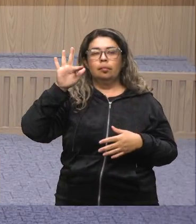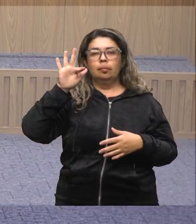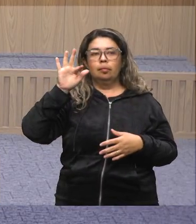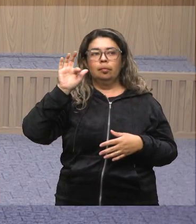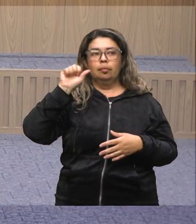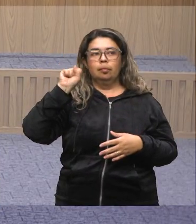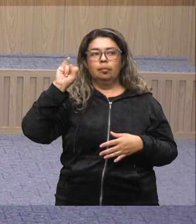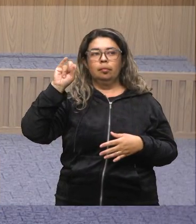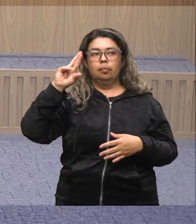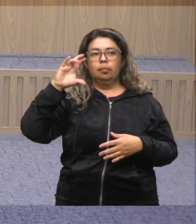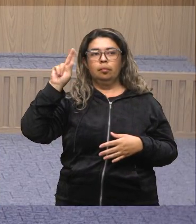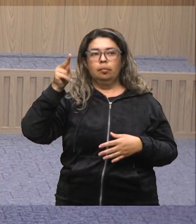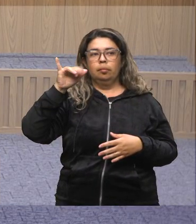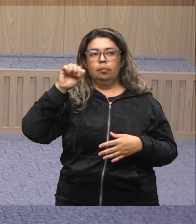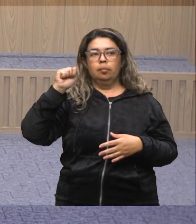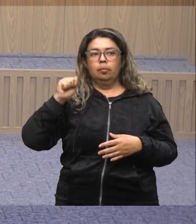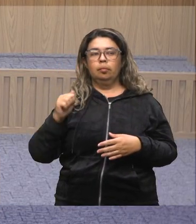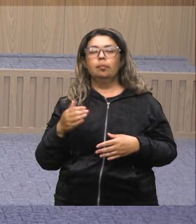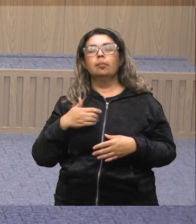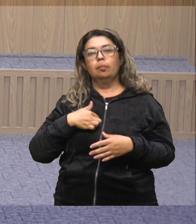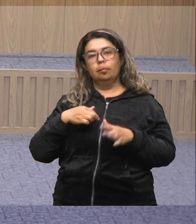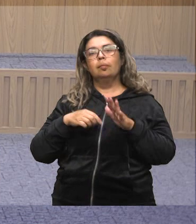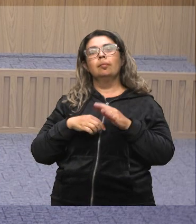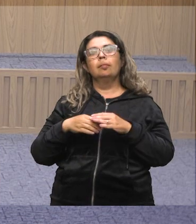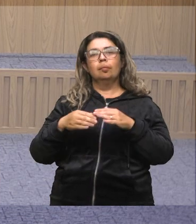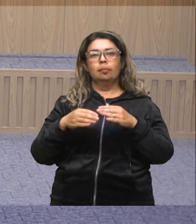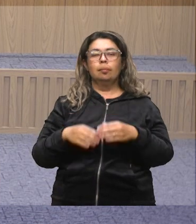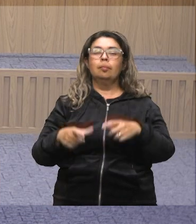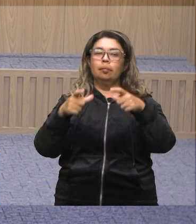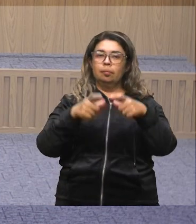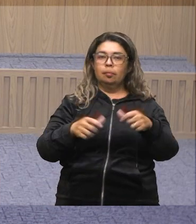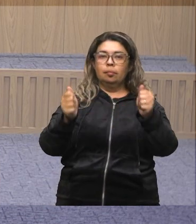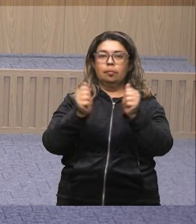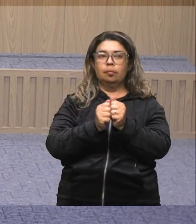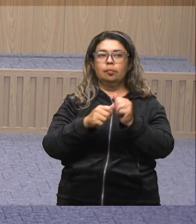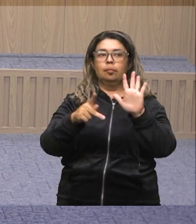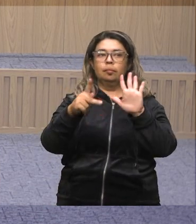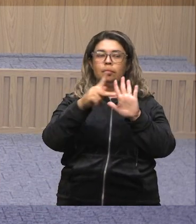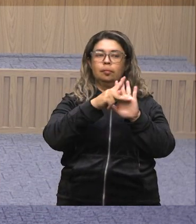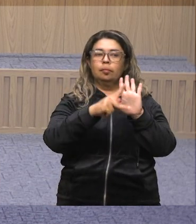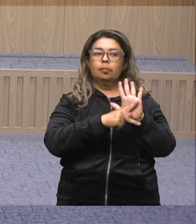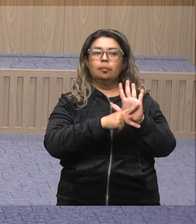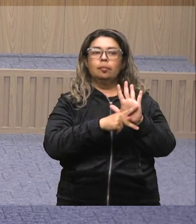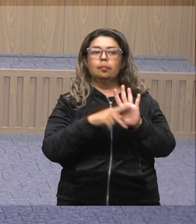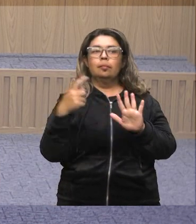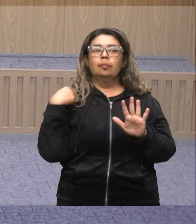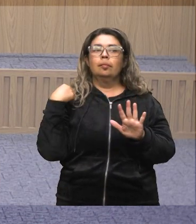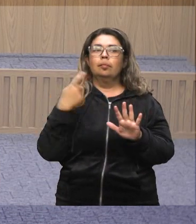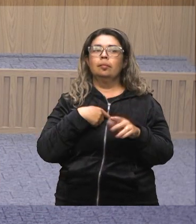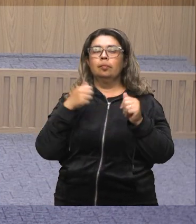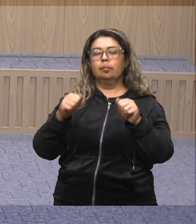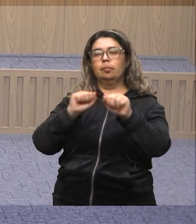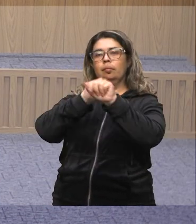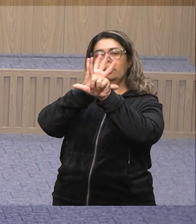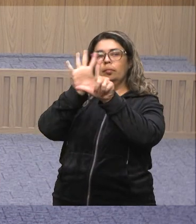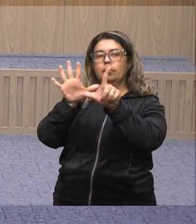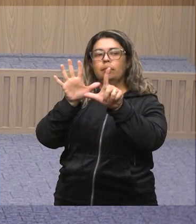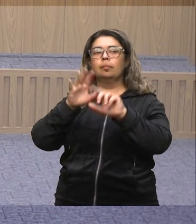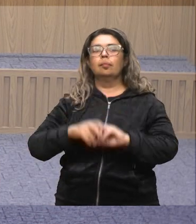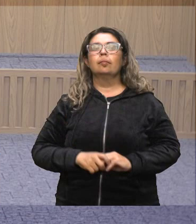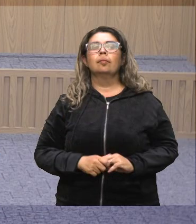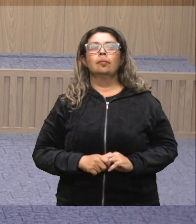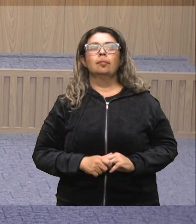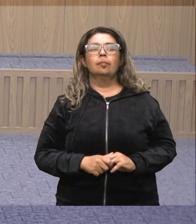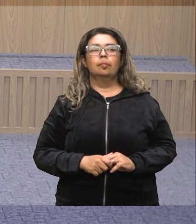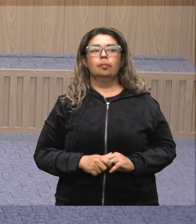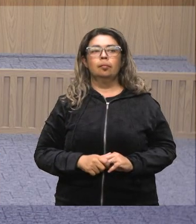Cirque, né, que me colocou junto nesse projeto para que a gente possa ter mais transparência